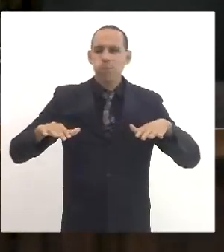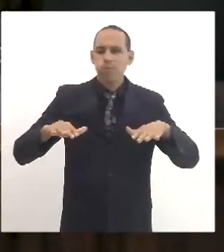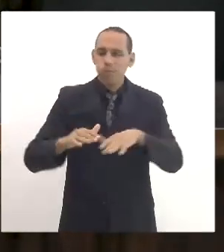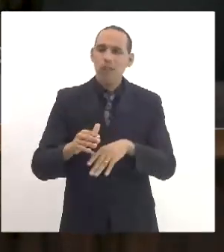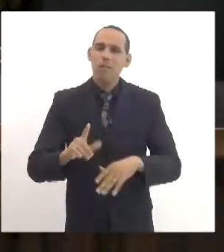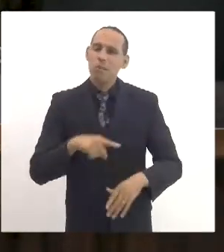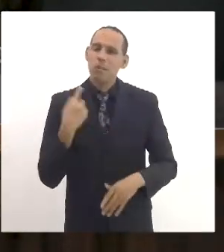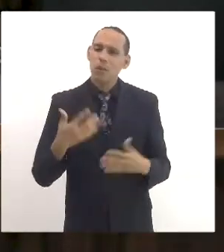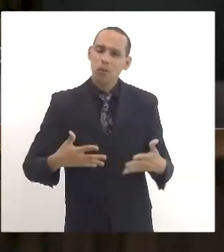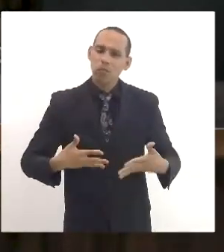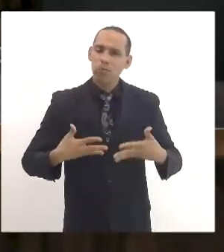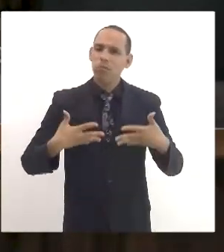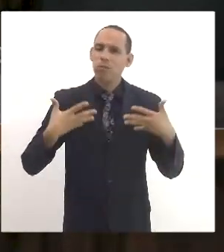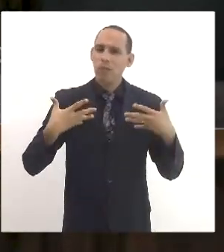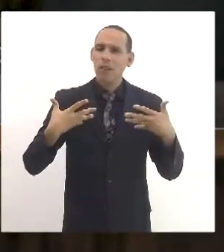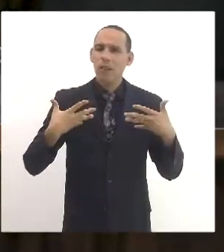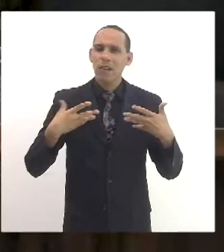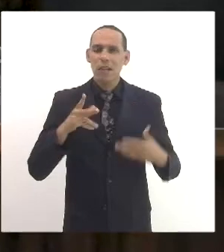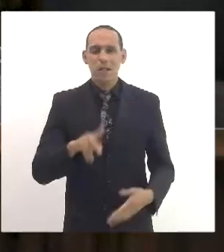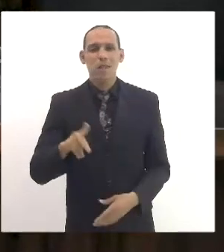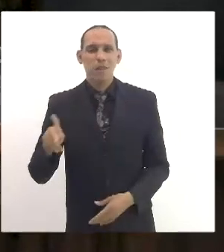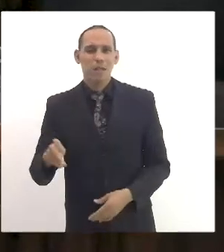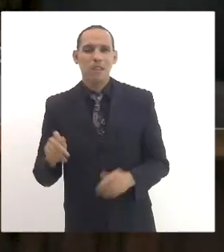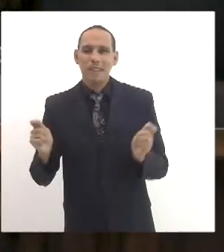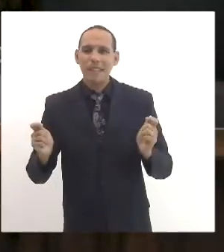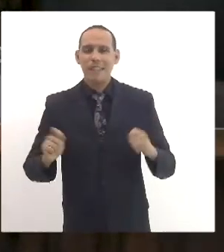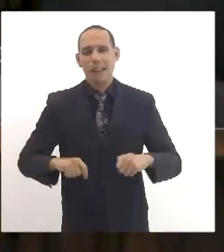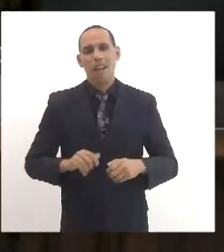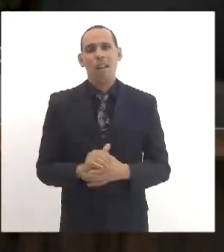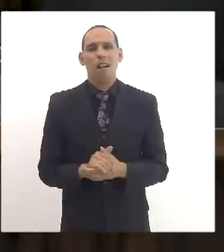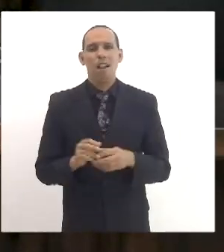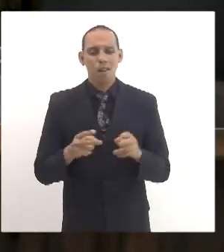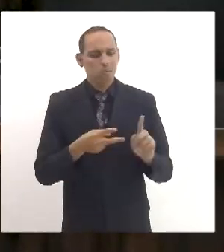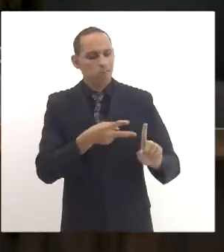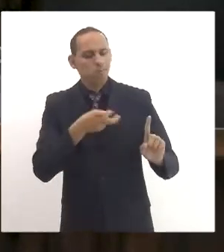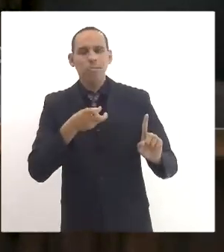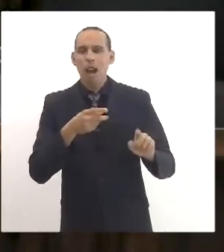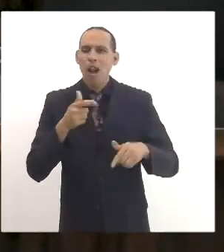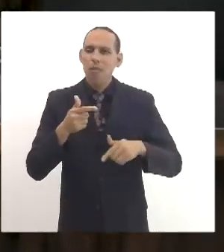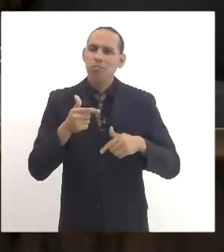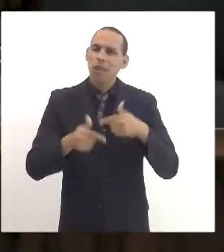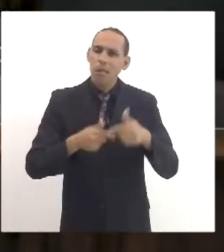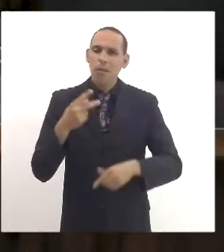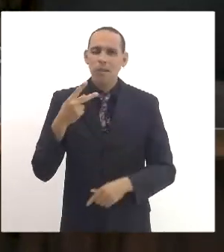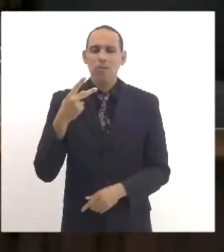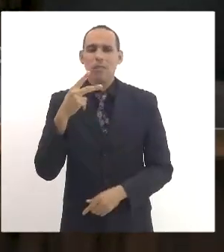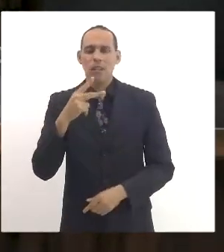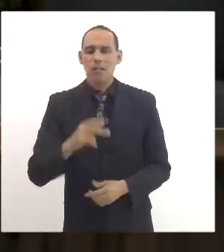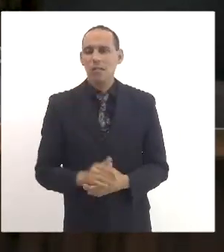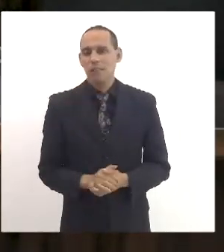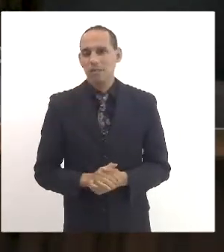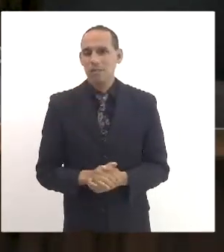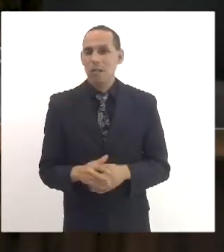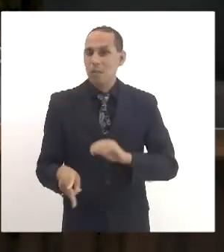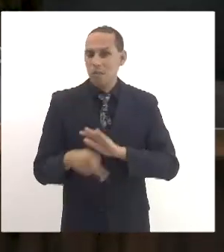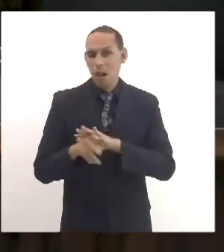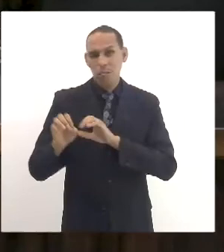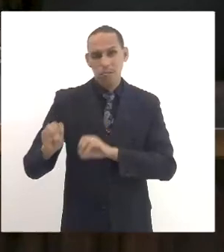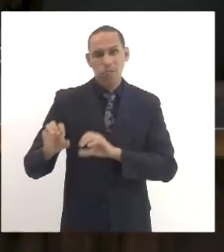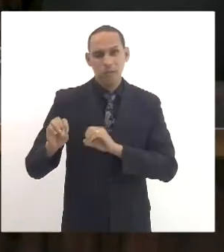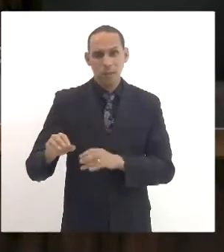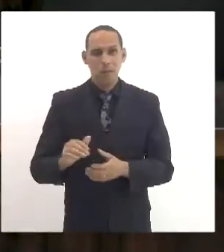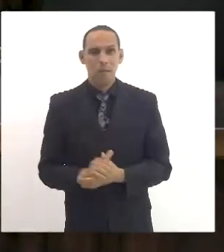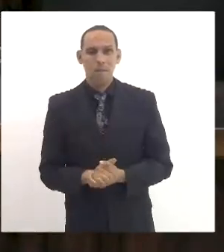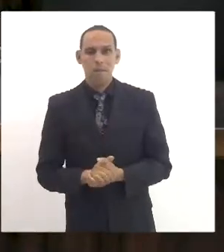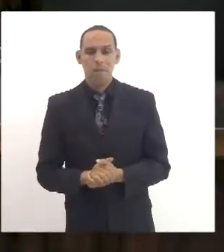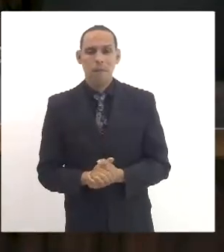honra, professor, poder reconhecer o seu trabalho para a educação, não só